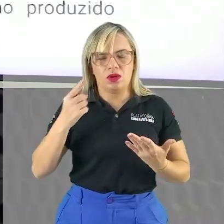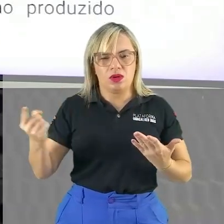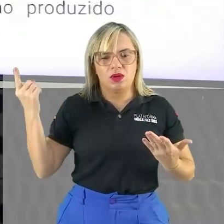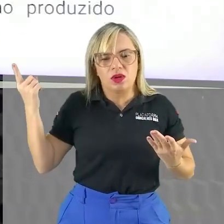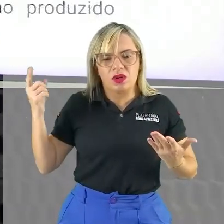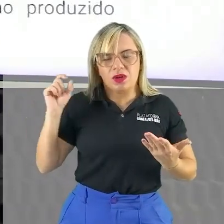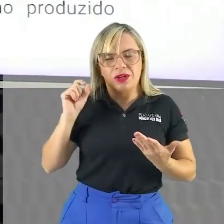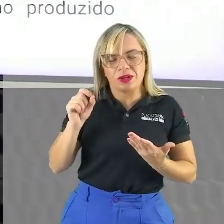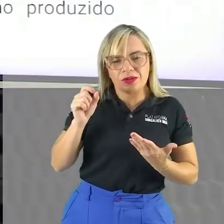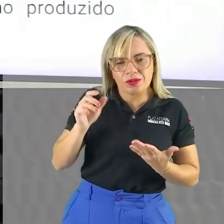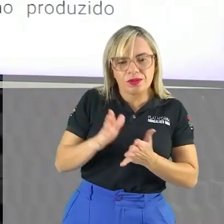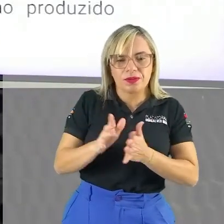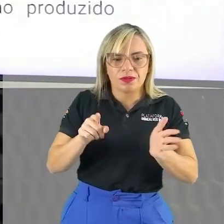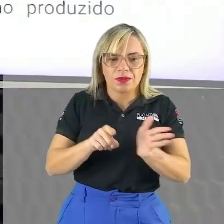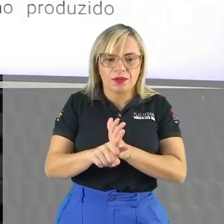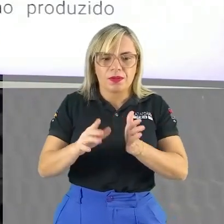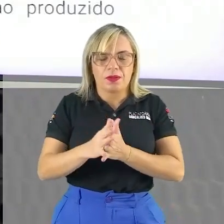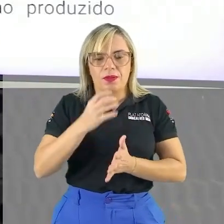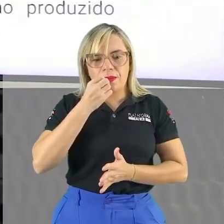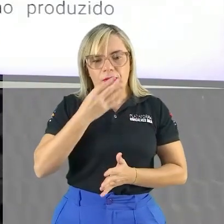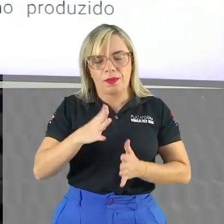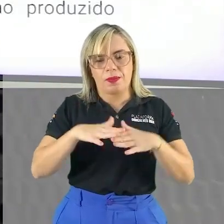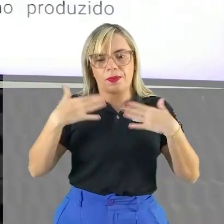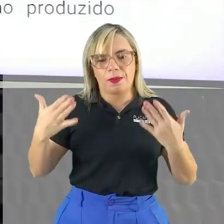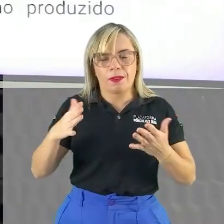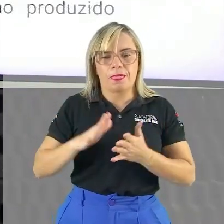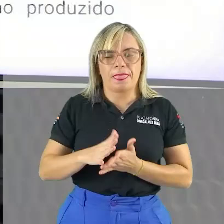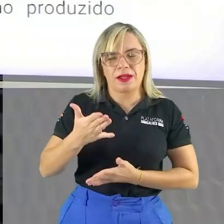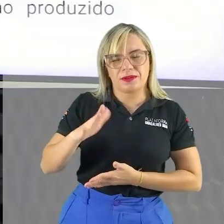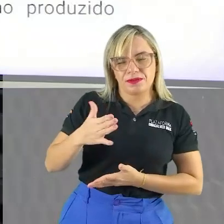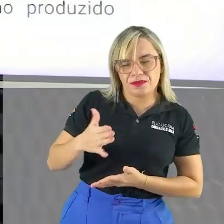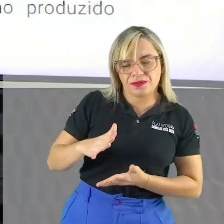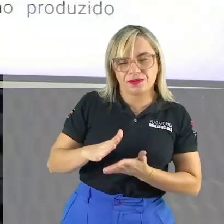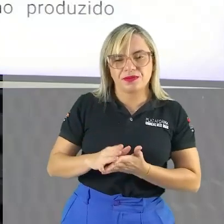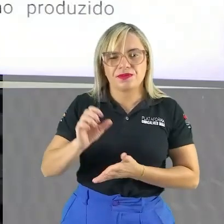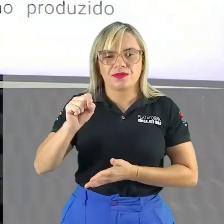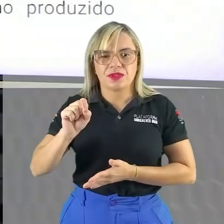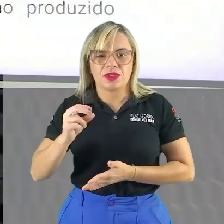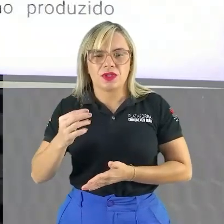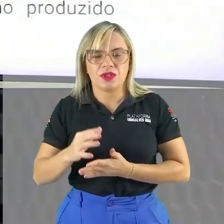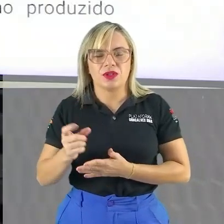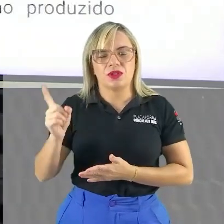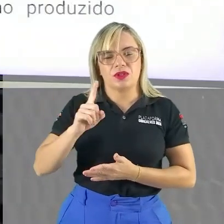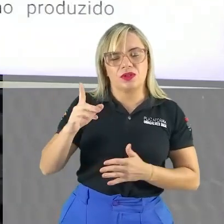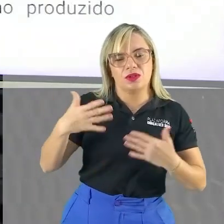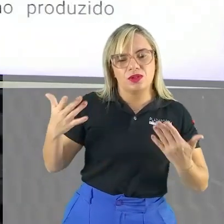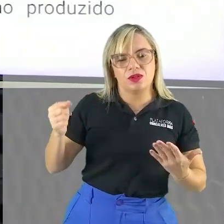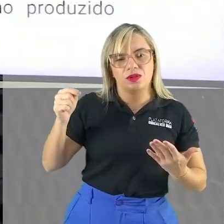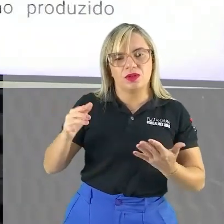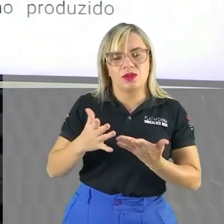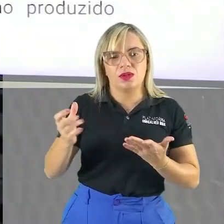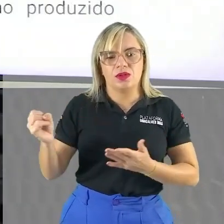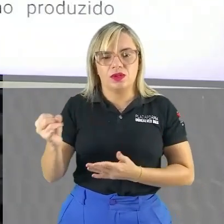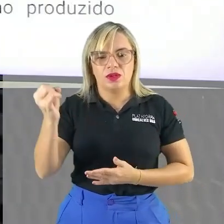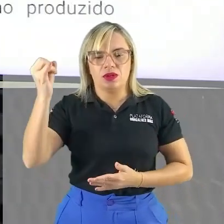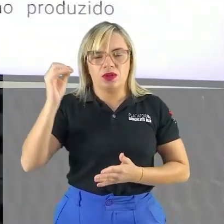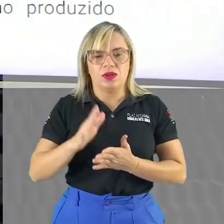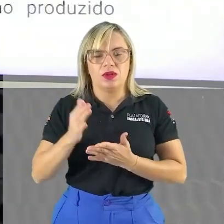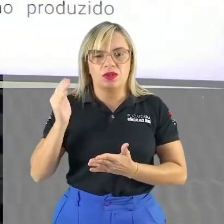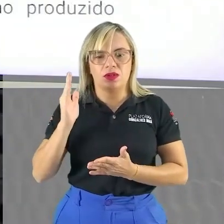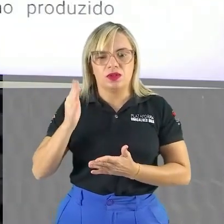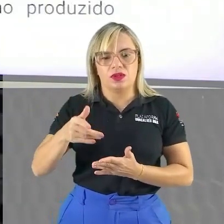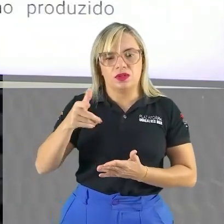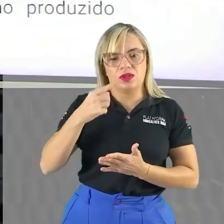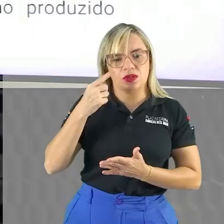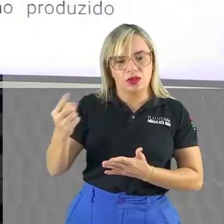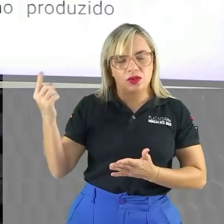de Fundação de São Luís? Bom, às vezes cai, às vezes não cai. A gente está colocando ela aqui porque é importante. Às vezes ela não cai diretamente dessa forma,